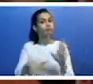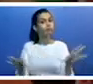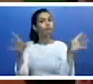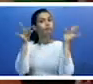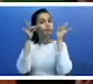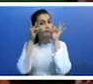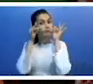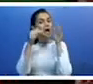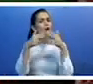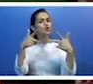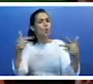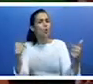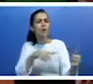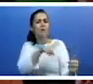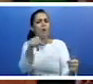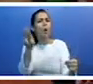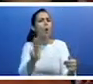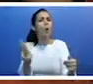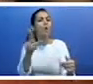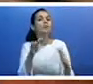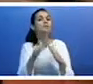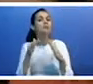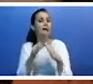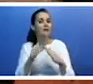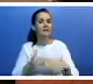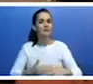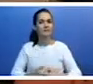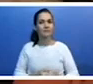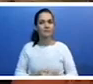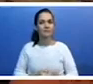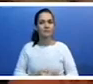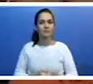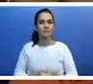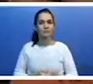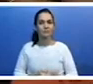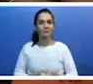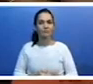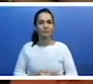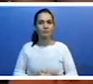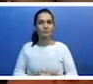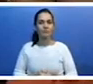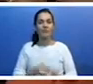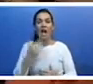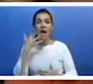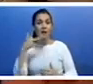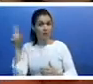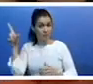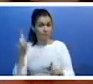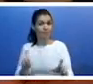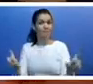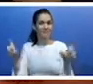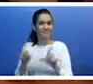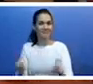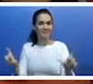que nós usamos, né? E como estamos utilizando. Então, a criança no computador, né? Aqui a imagem